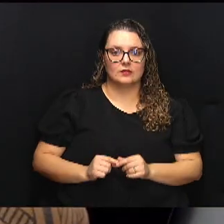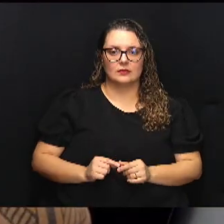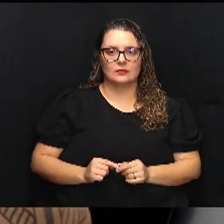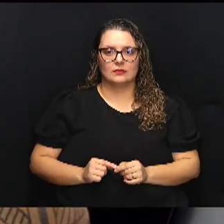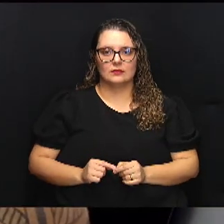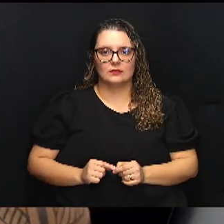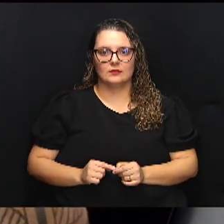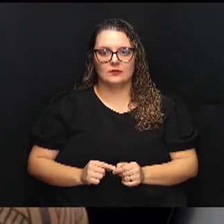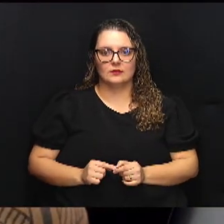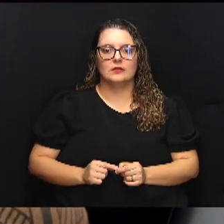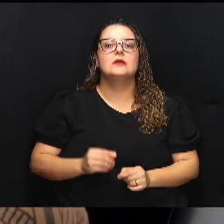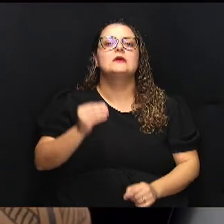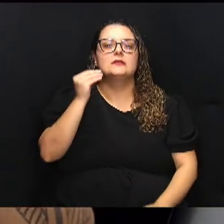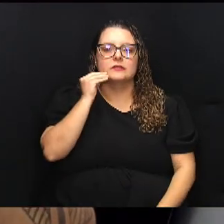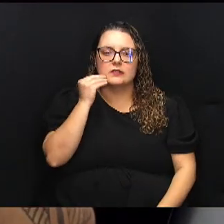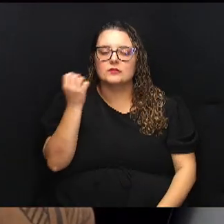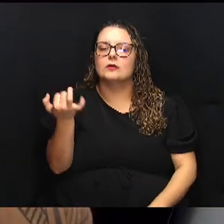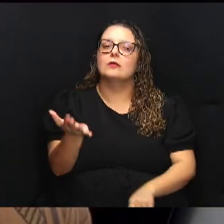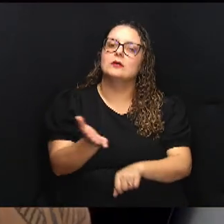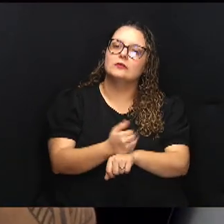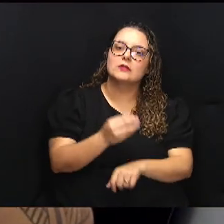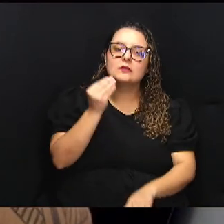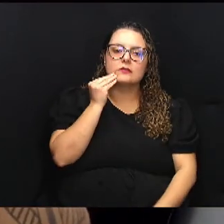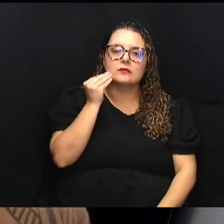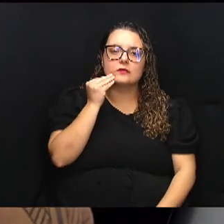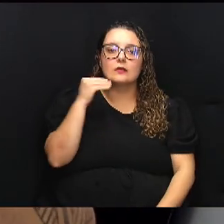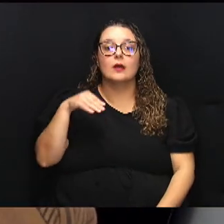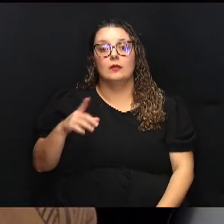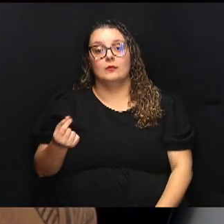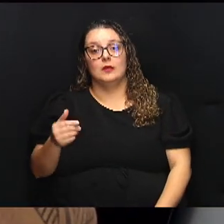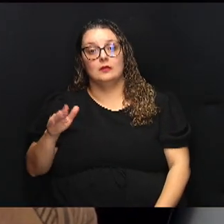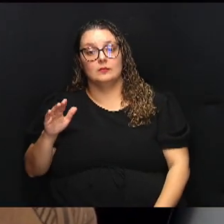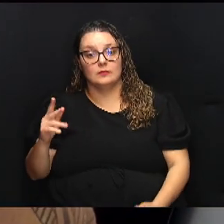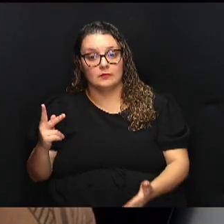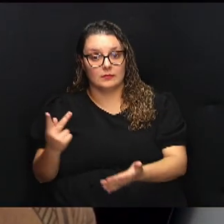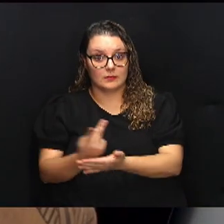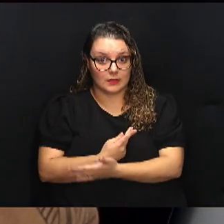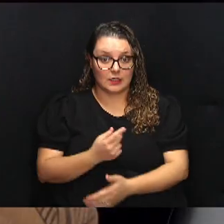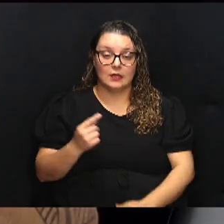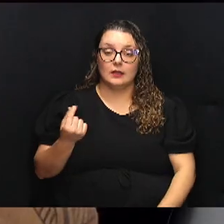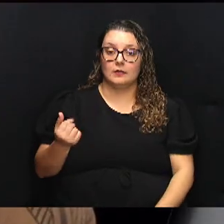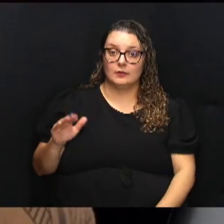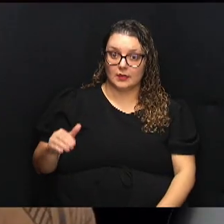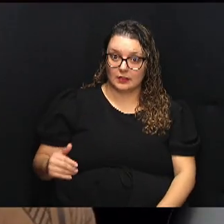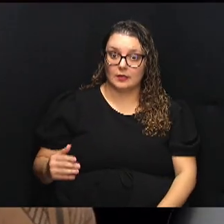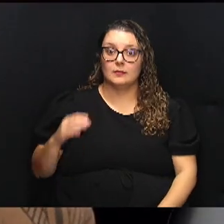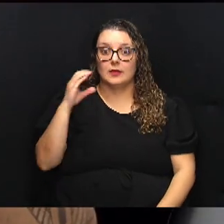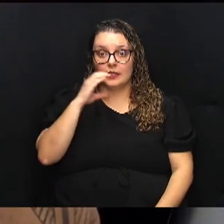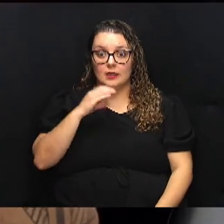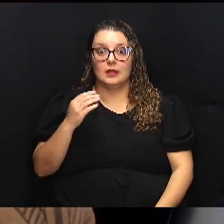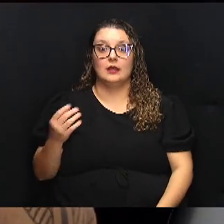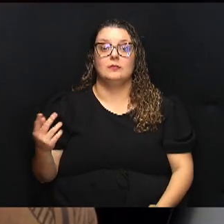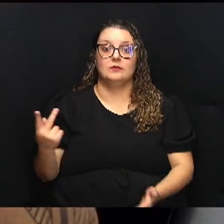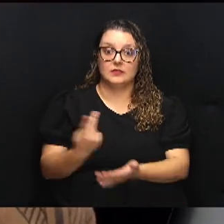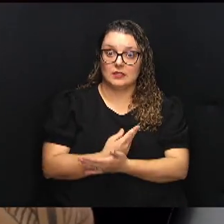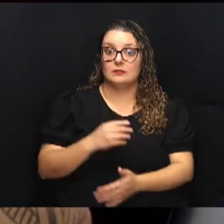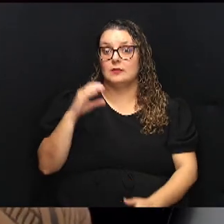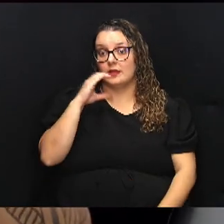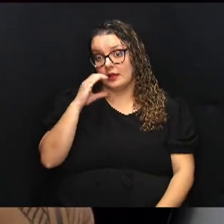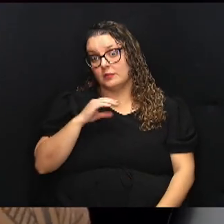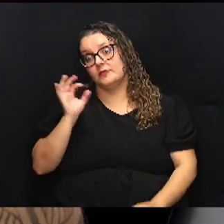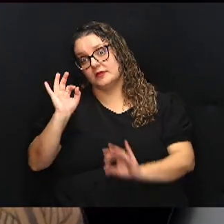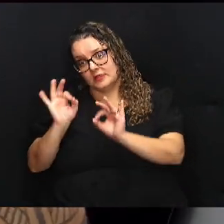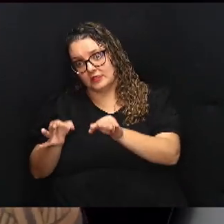testa. O quanto antes você testar, mais barato você erra, mais rápido você erra e mais rápido você acerta. A chance do seu